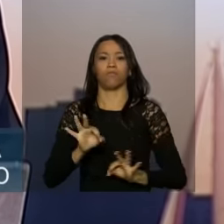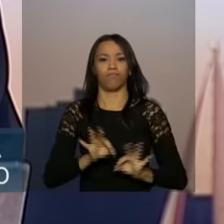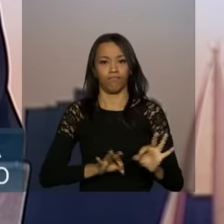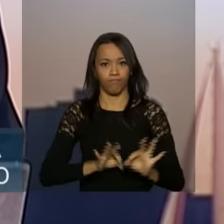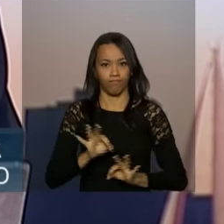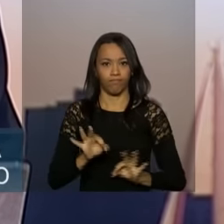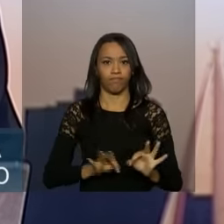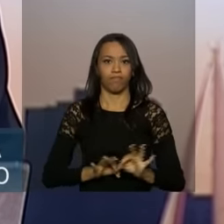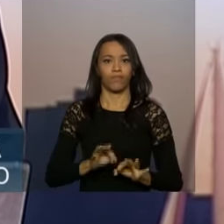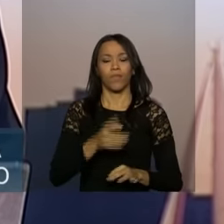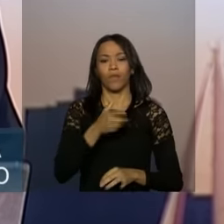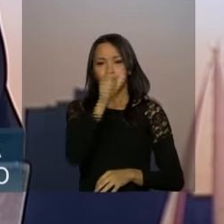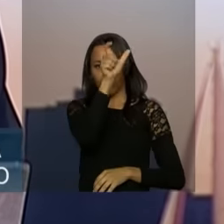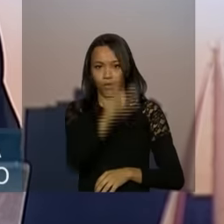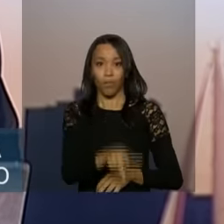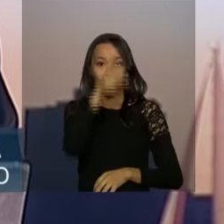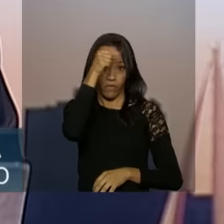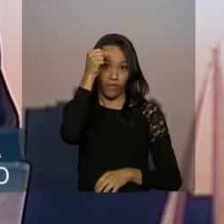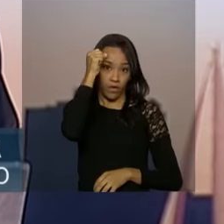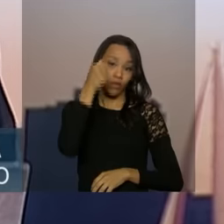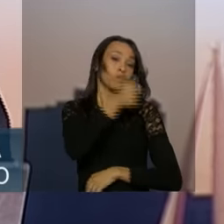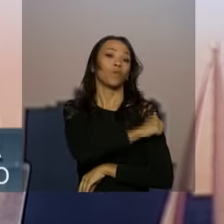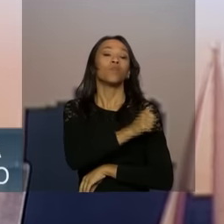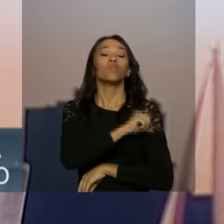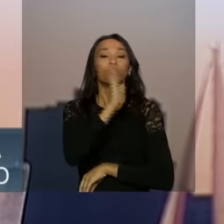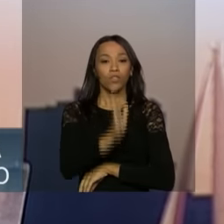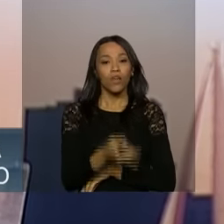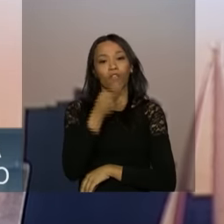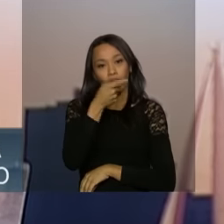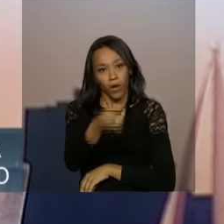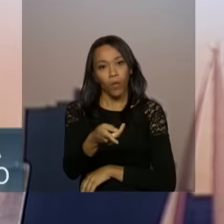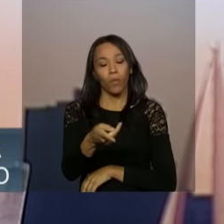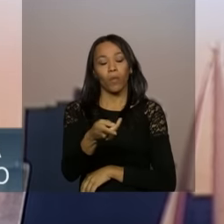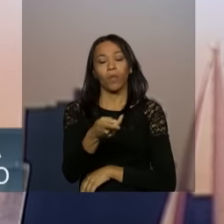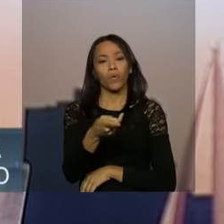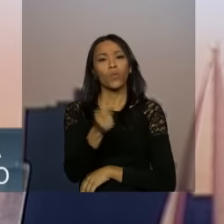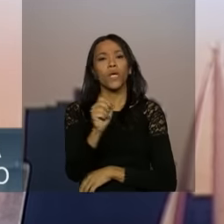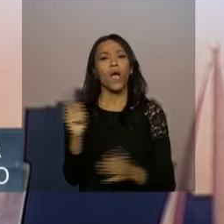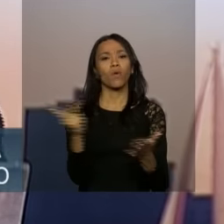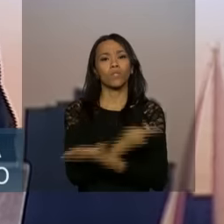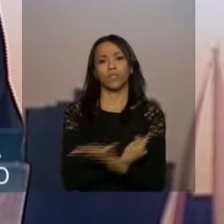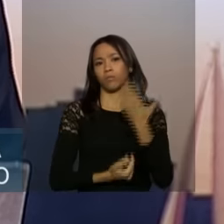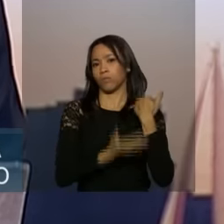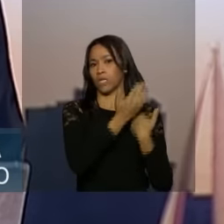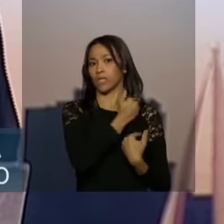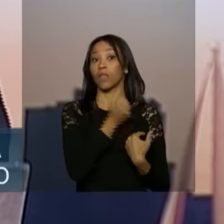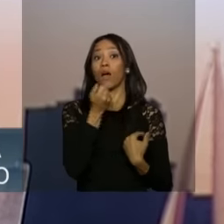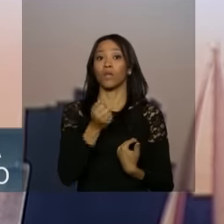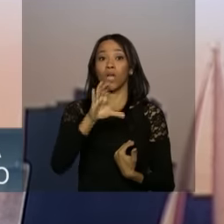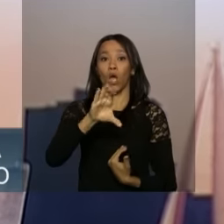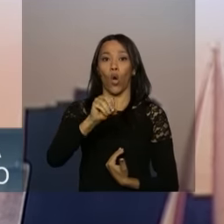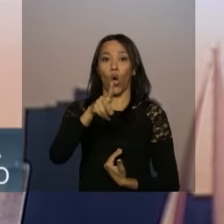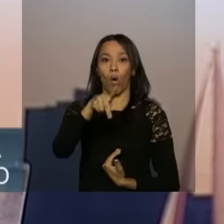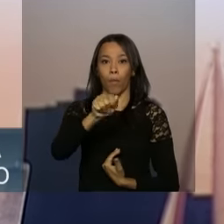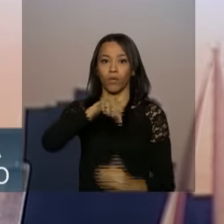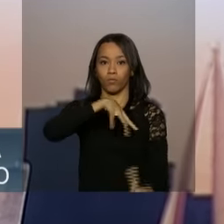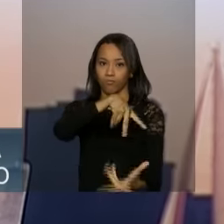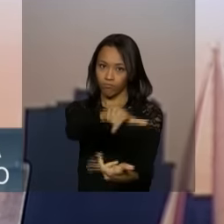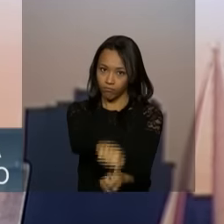O Eduardo já disse o que aconteceu na Copa. A Copa, nós